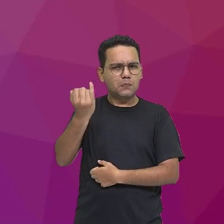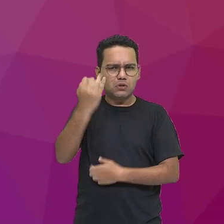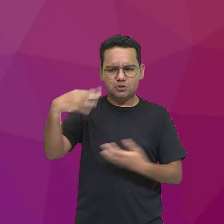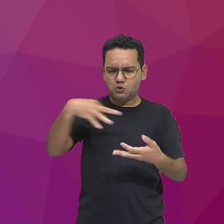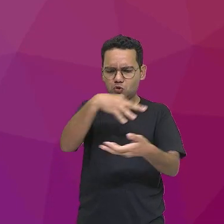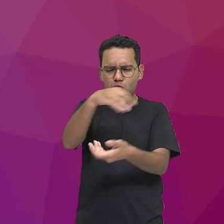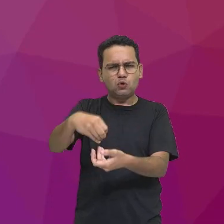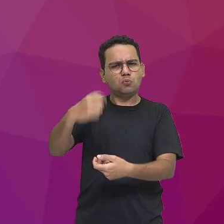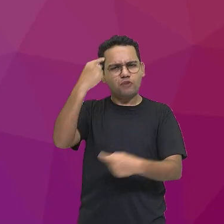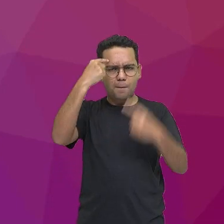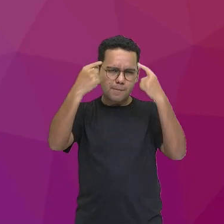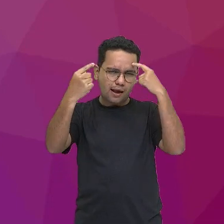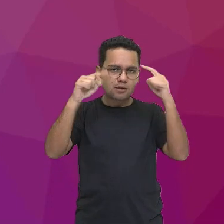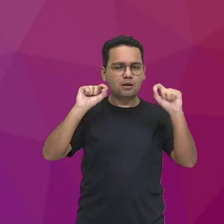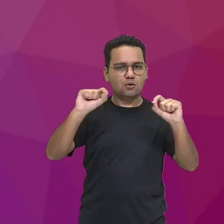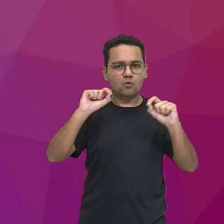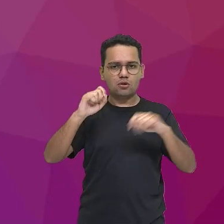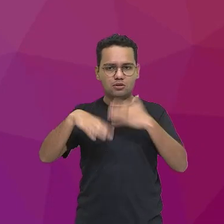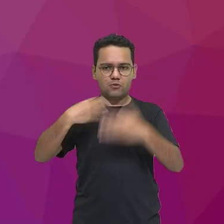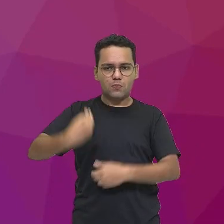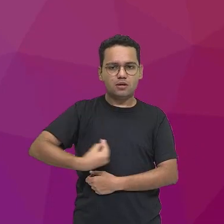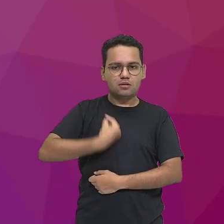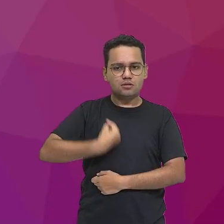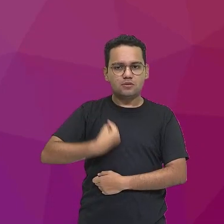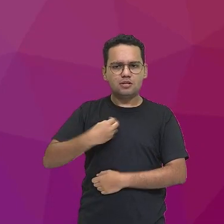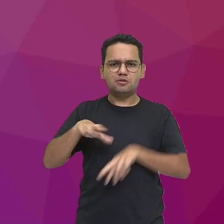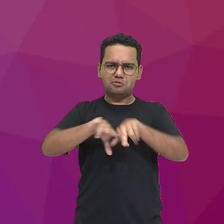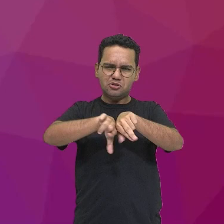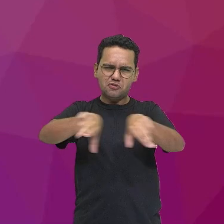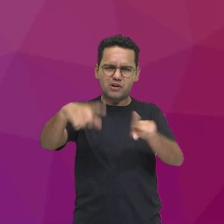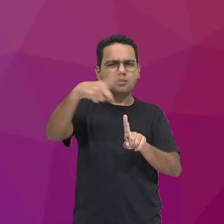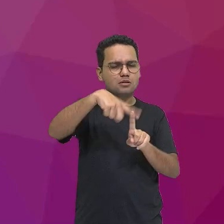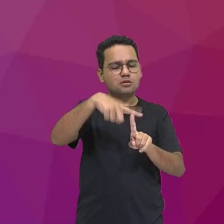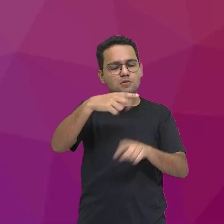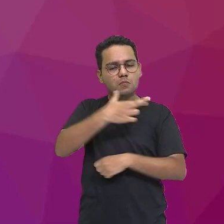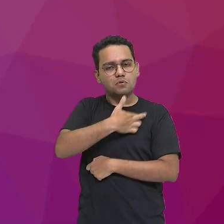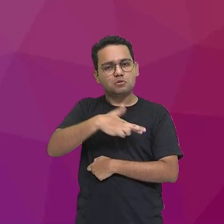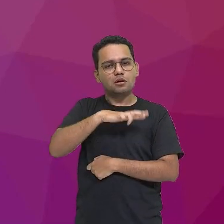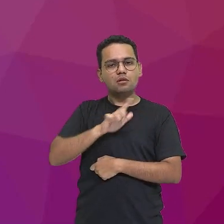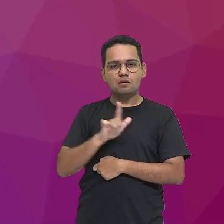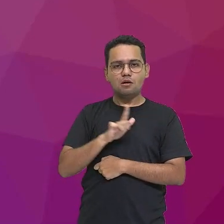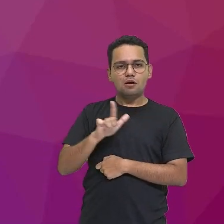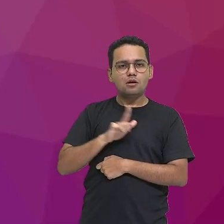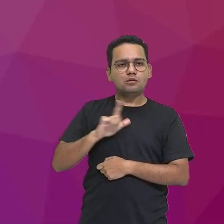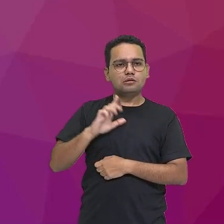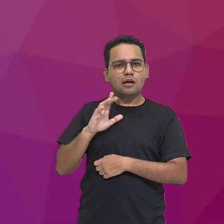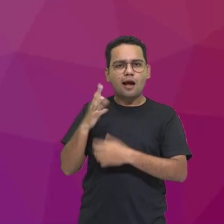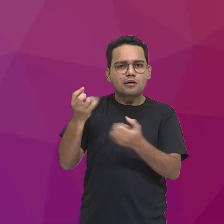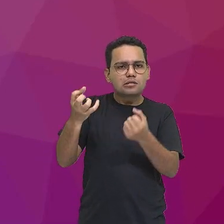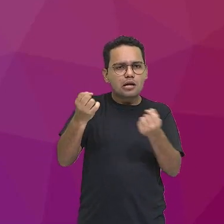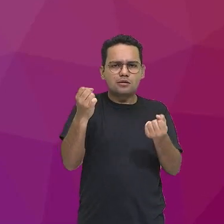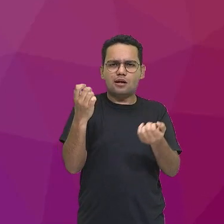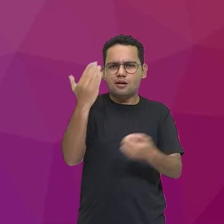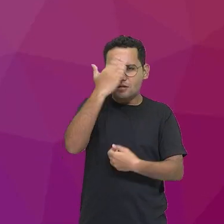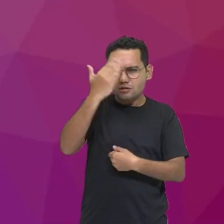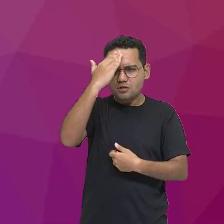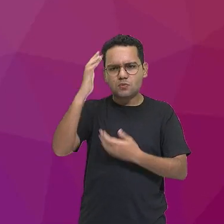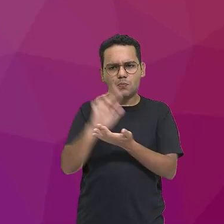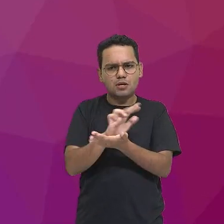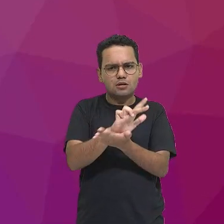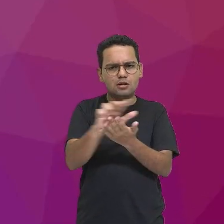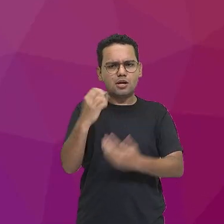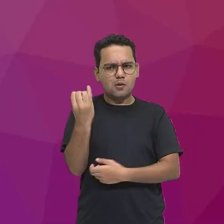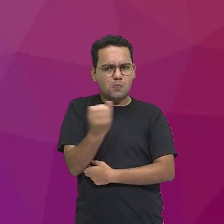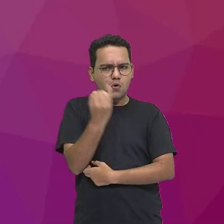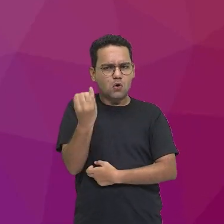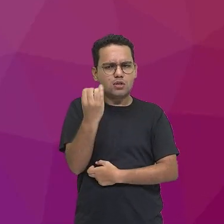séculos, a origem da vida. Diferentes religiões têm buscado oferecer respostas e interpretações para essa questão fundamental,